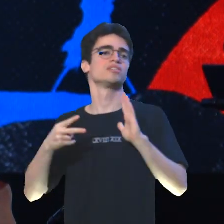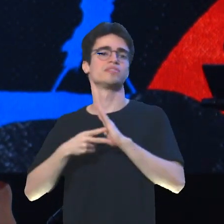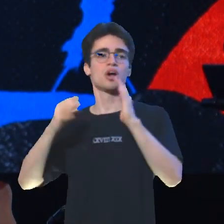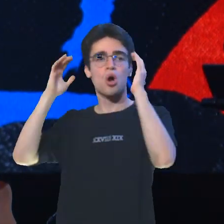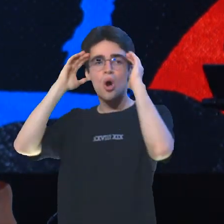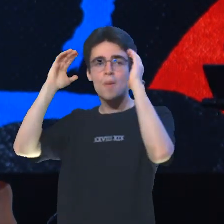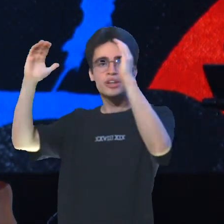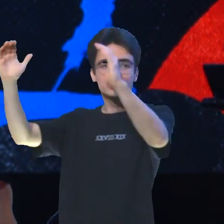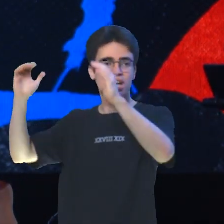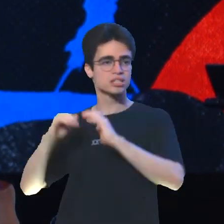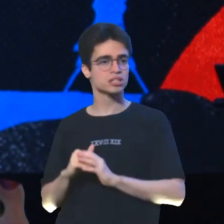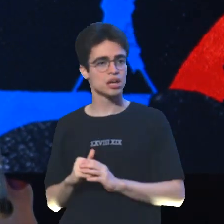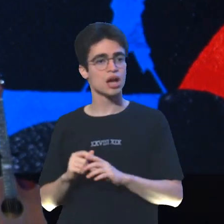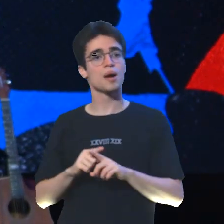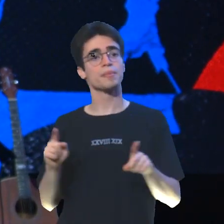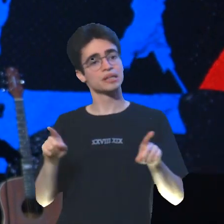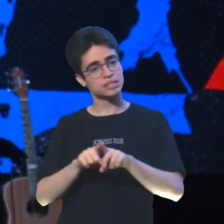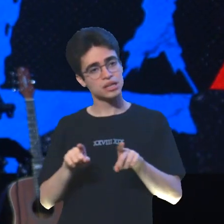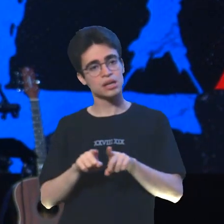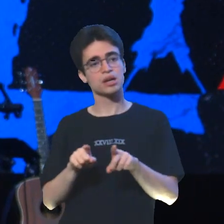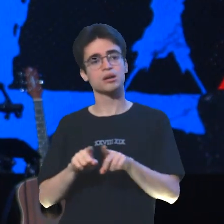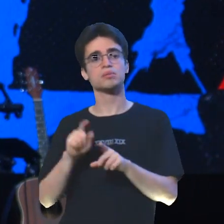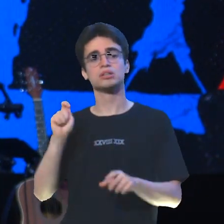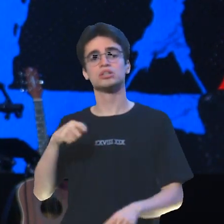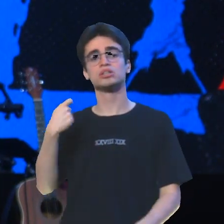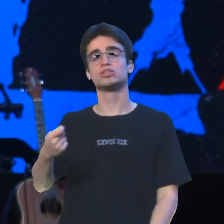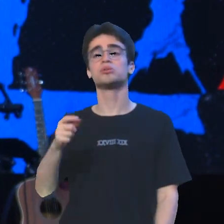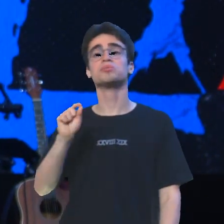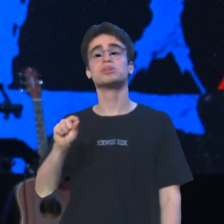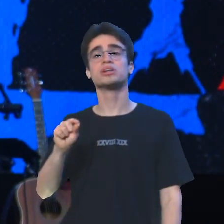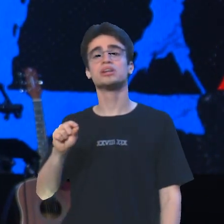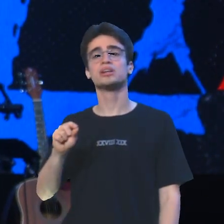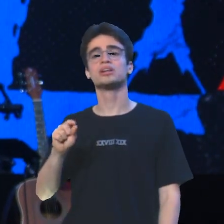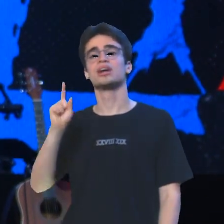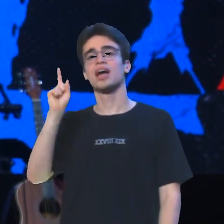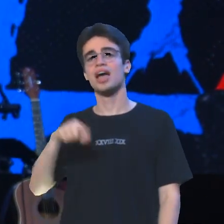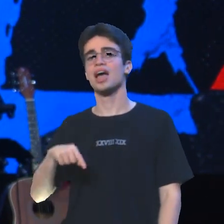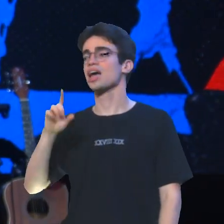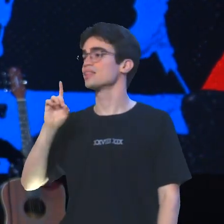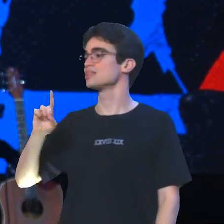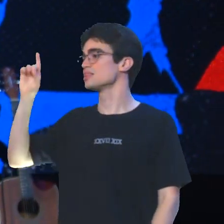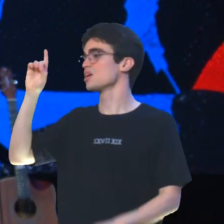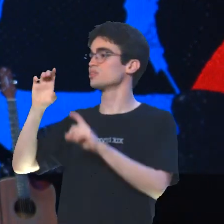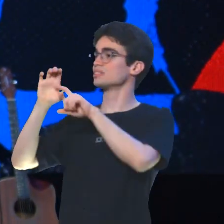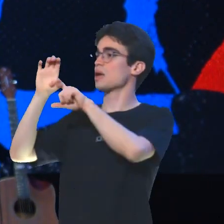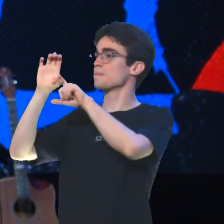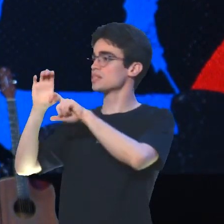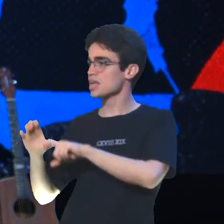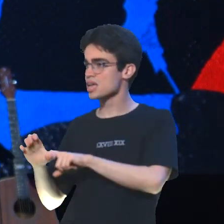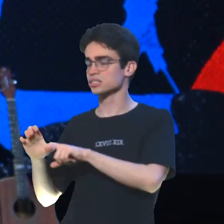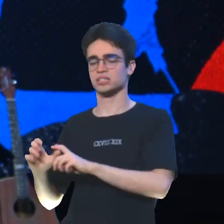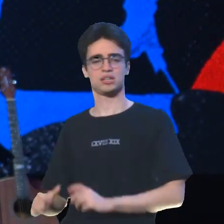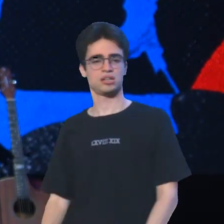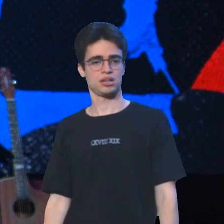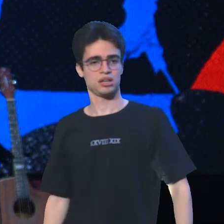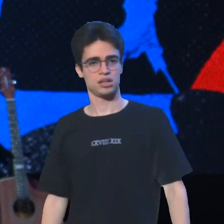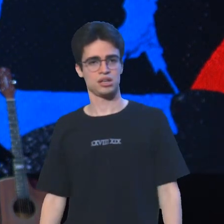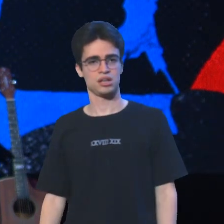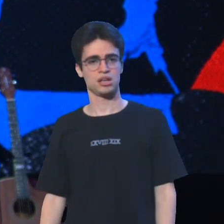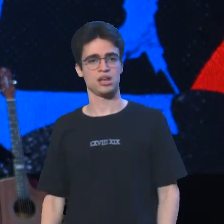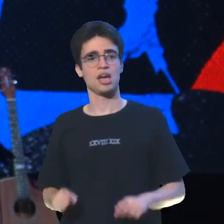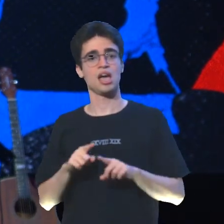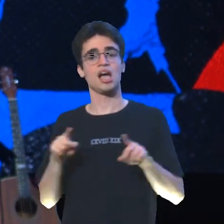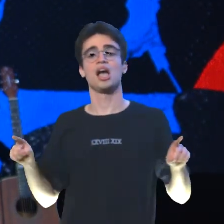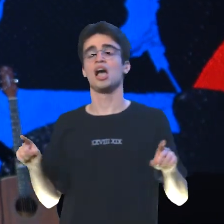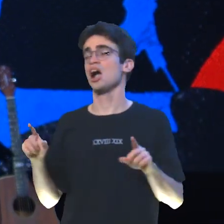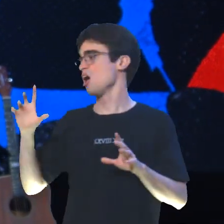obediência, mas é algo de completamente dependência do Senhor. Ele estava confiando